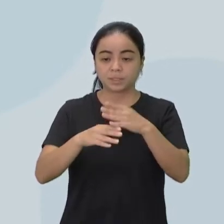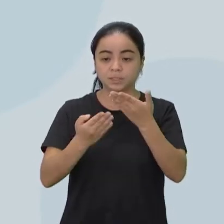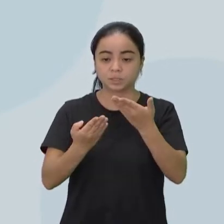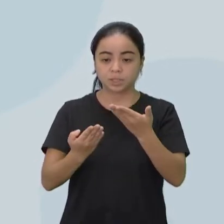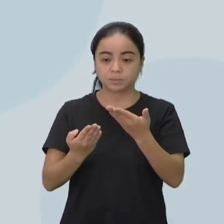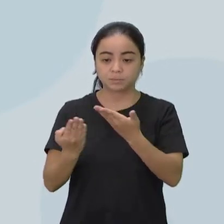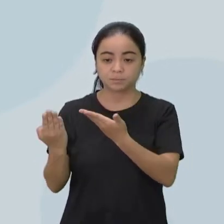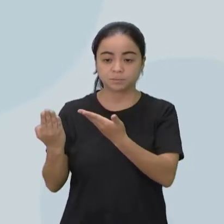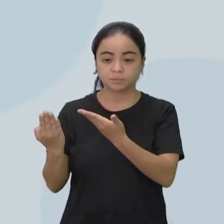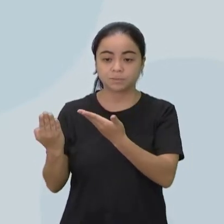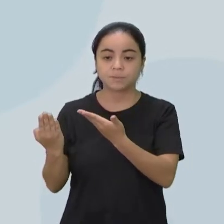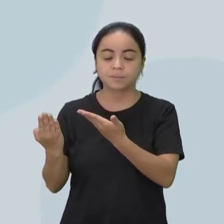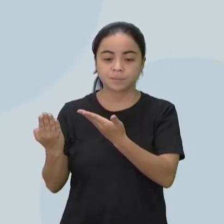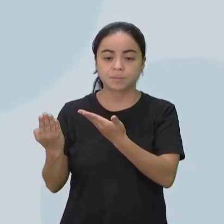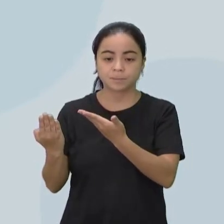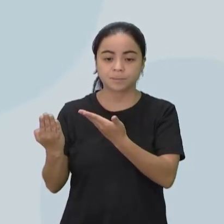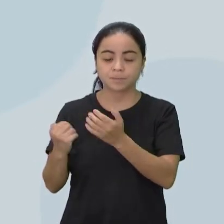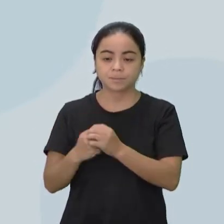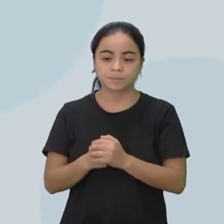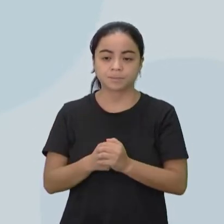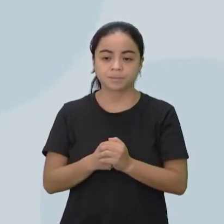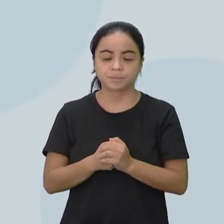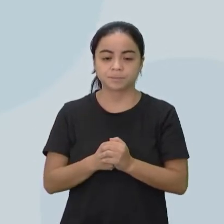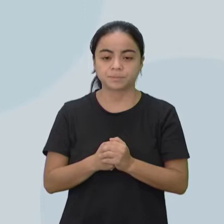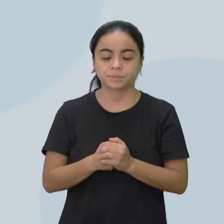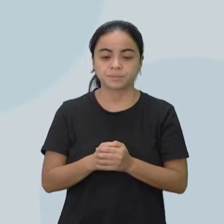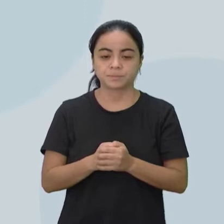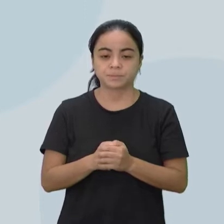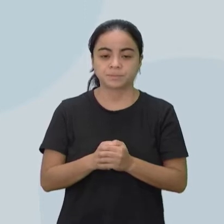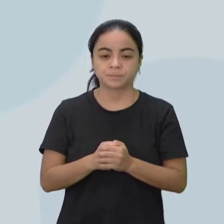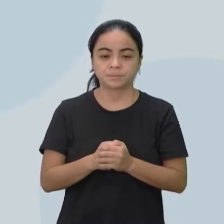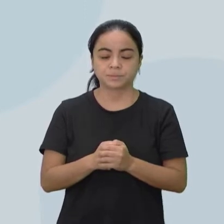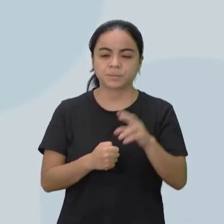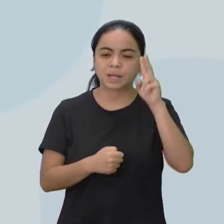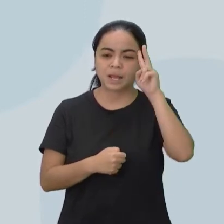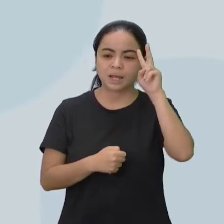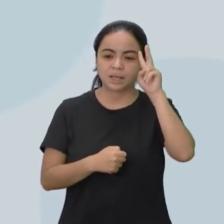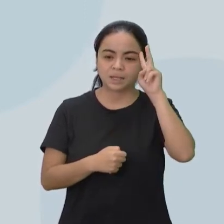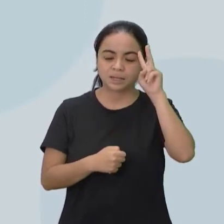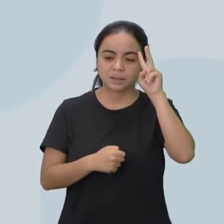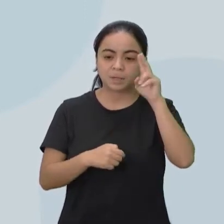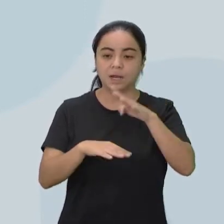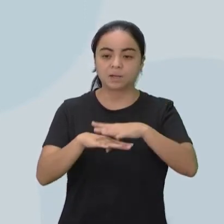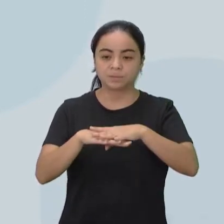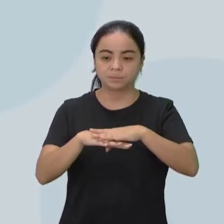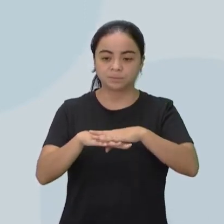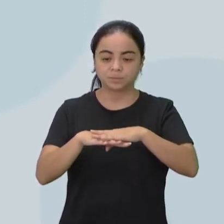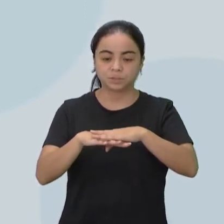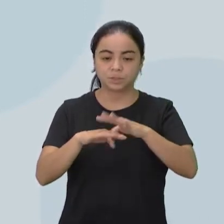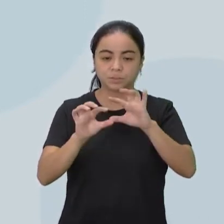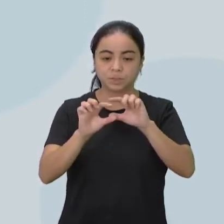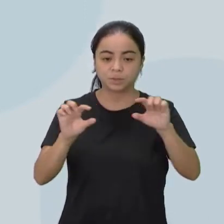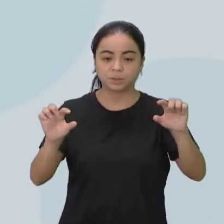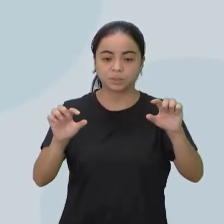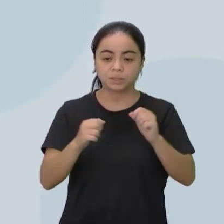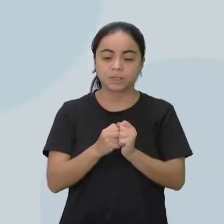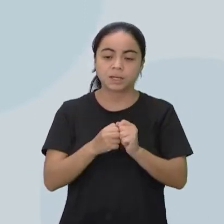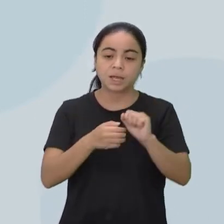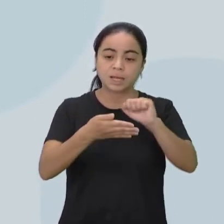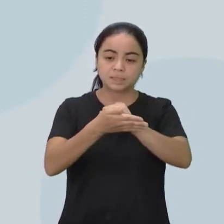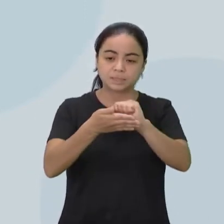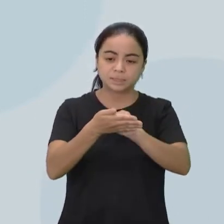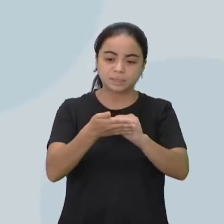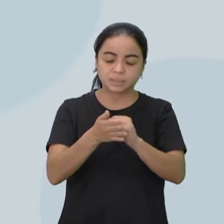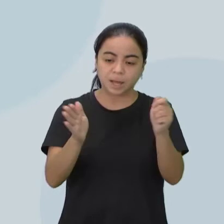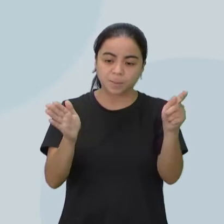uma maneira de escrever, uma expressão algébrica, né? Lembra que expressão algébrica é aquela escrita matemática